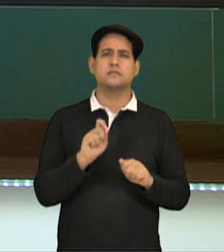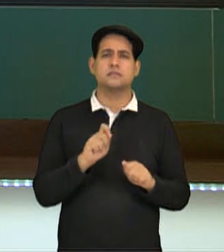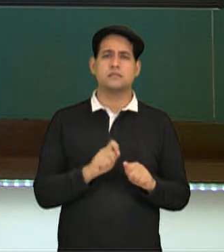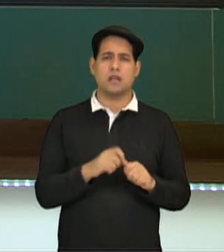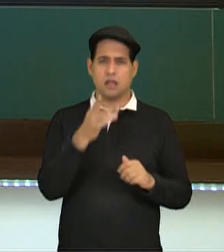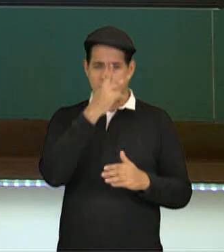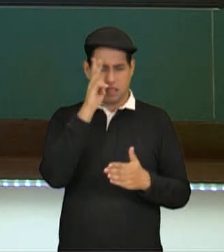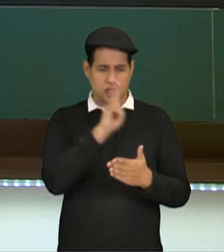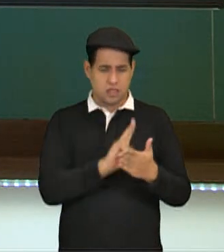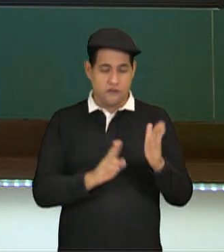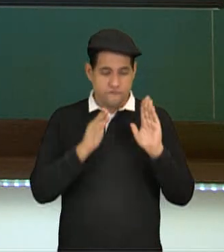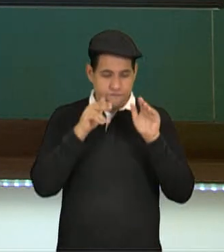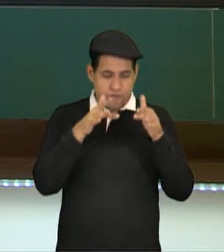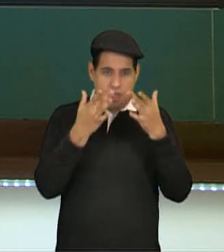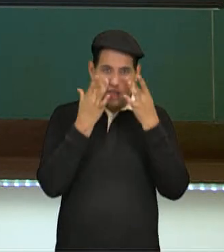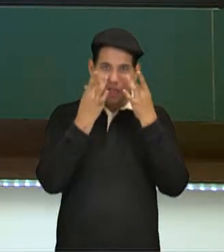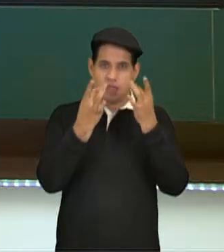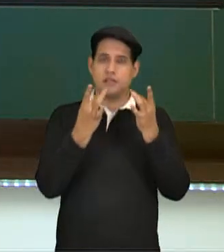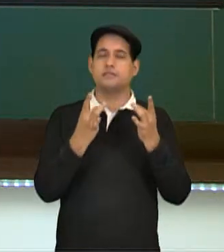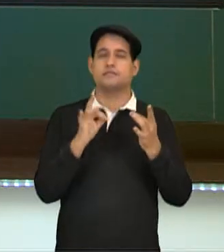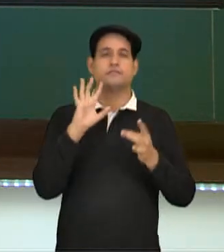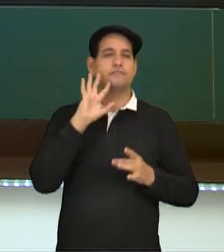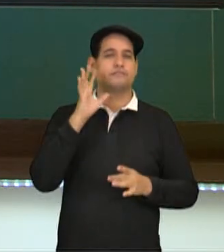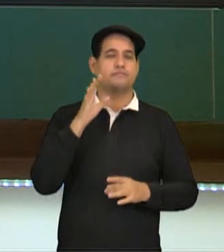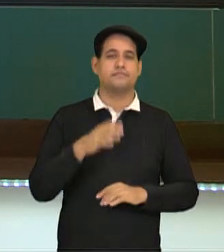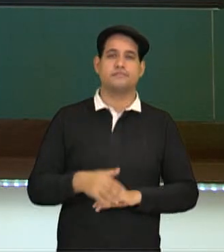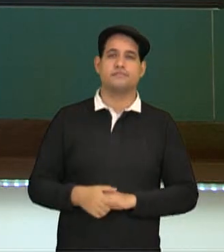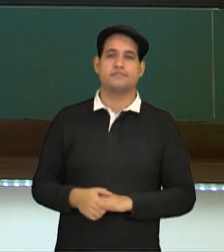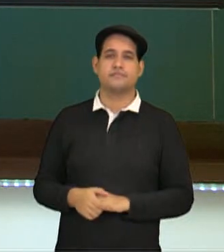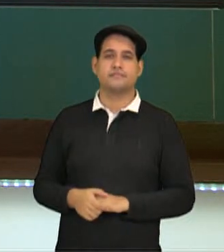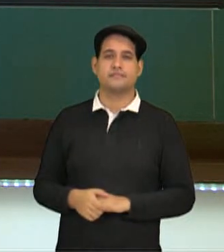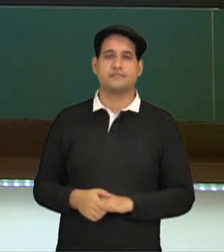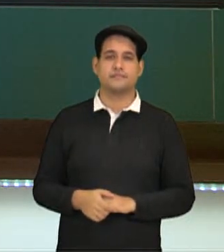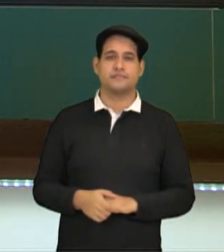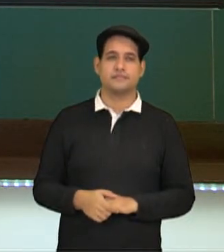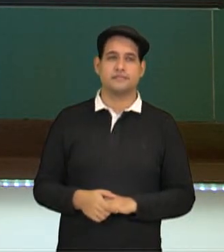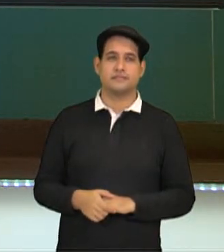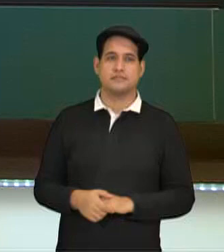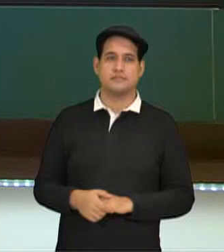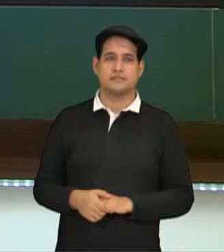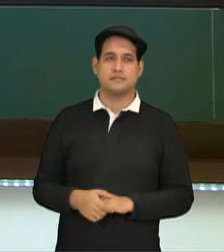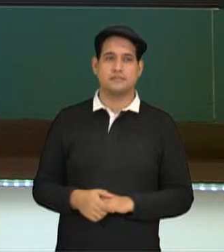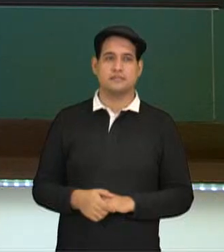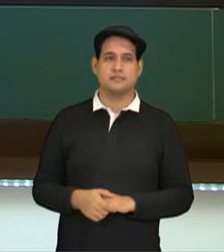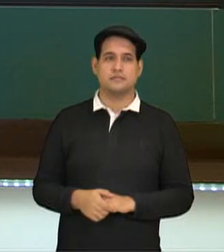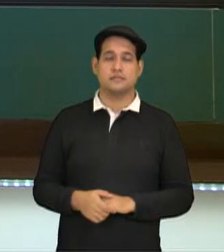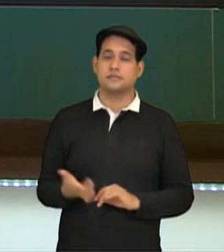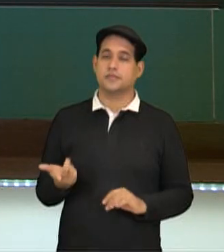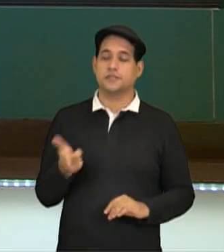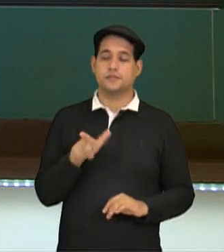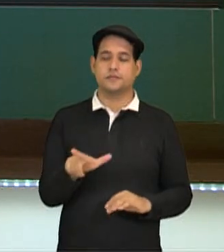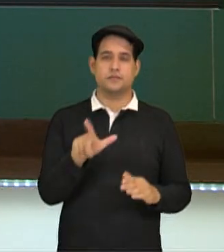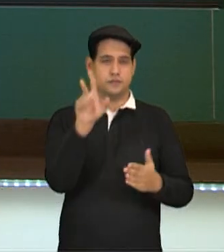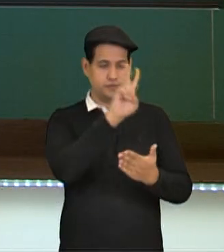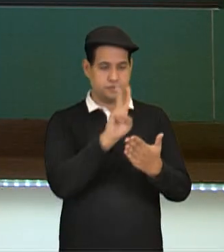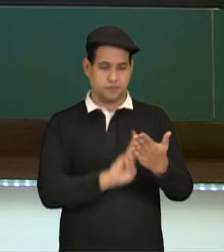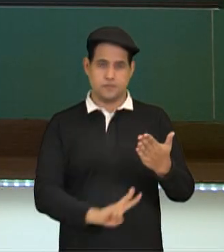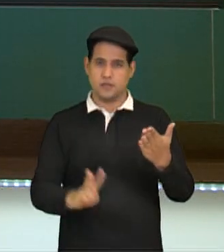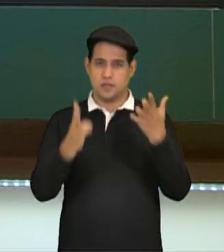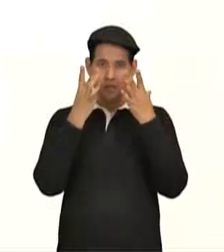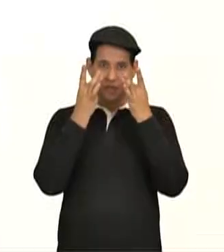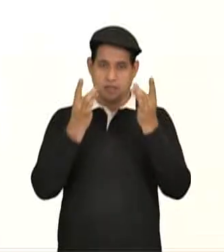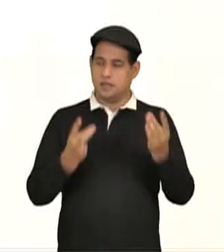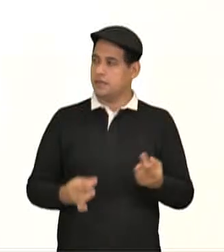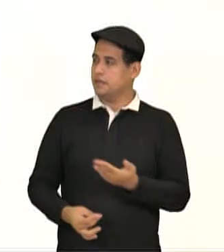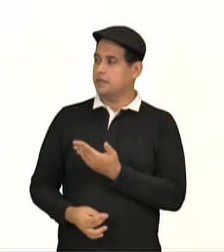leitor foque a atenção naquilo que está sendo dito, ok? Que está escrito ali, né? Continuando então a leitura, observem